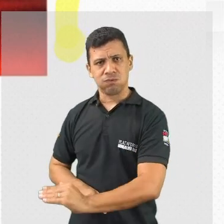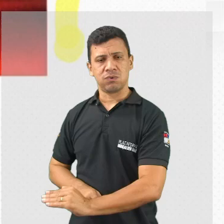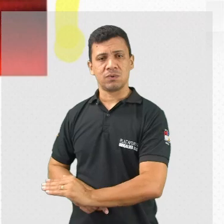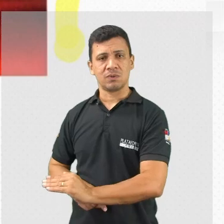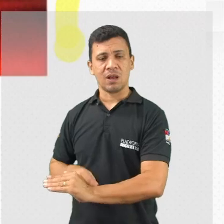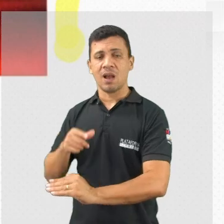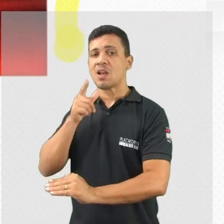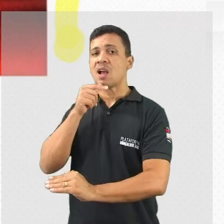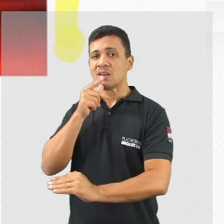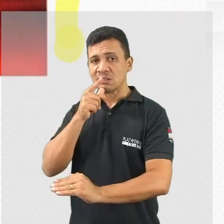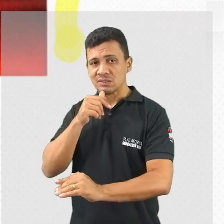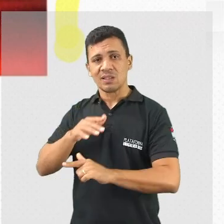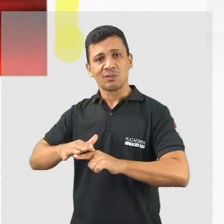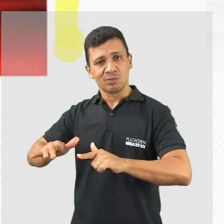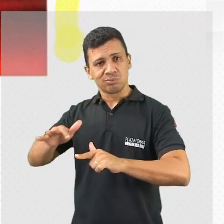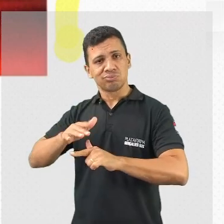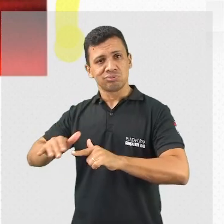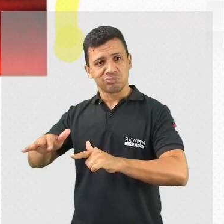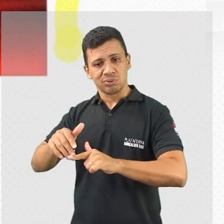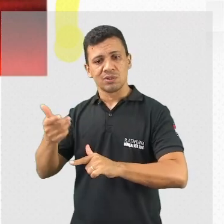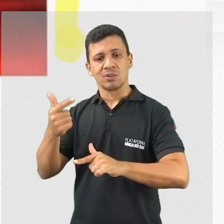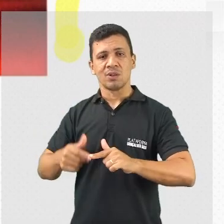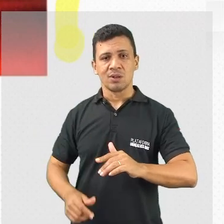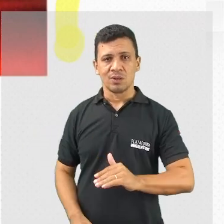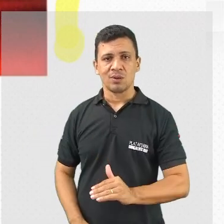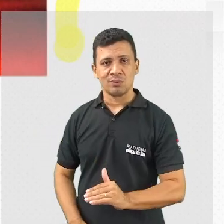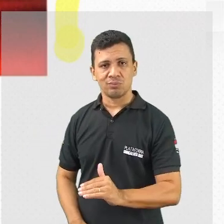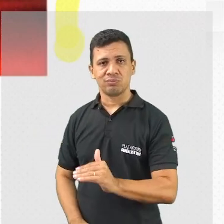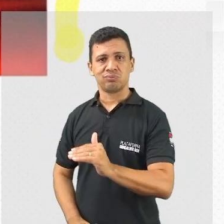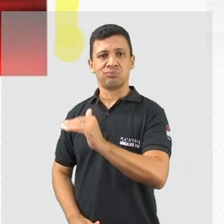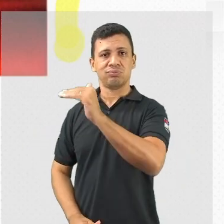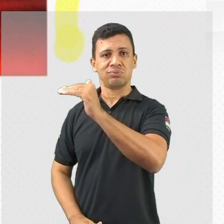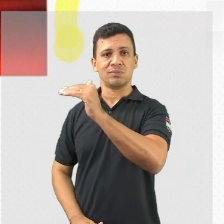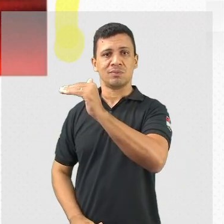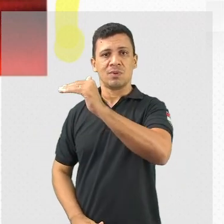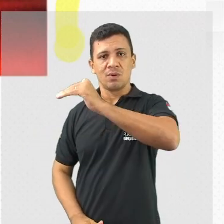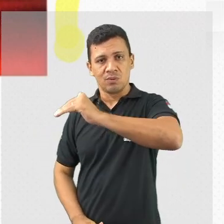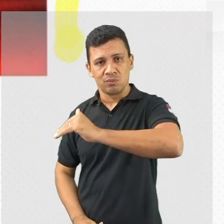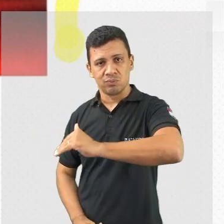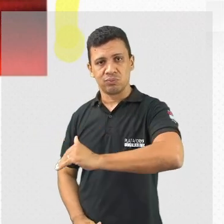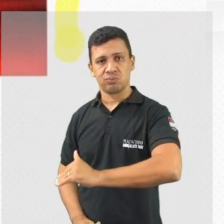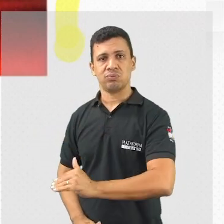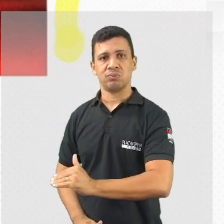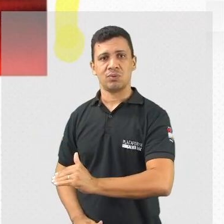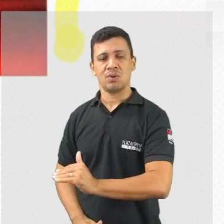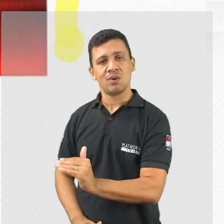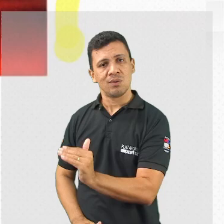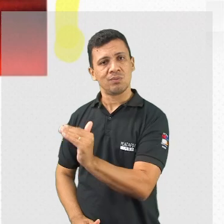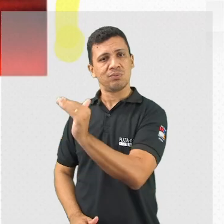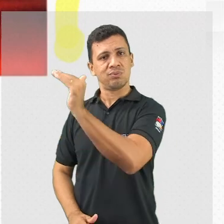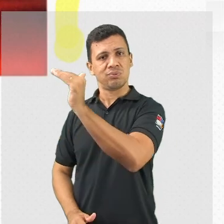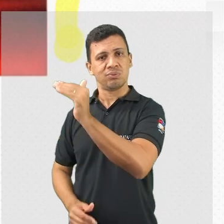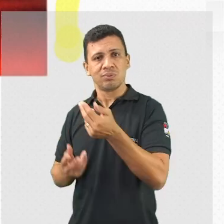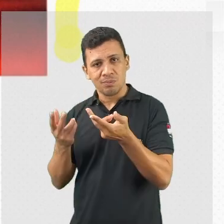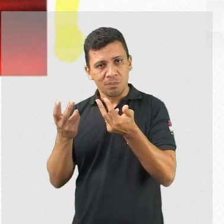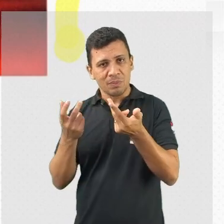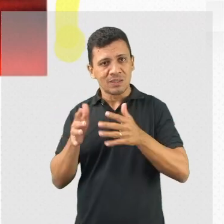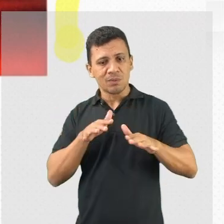ficou líquido de novo, aí, ó, vai subindo. Percebe que é um movimento de meio que escada rolante. A mesma coisa aqui,